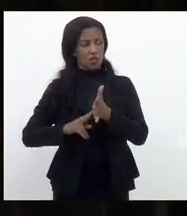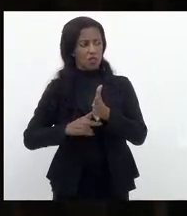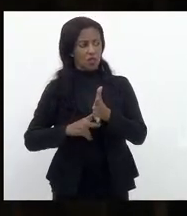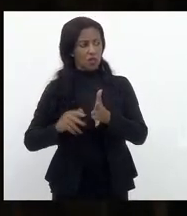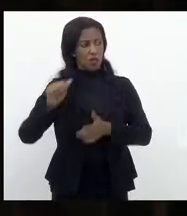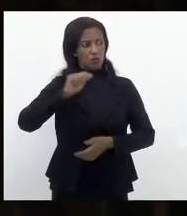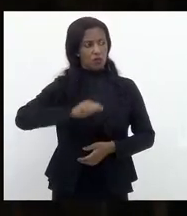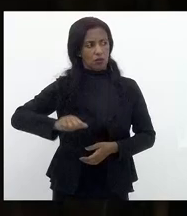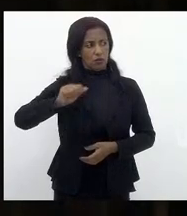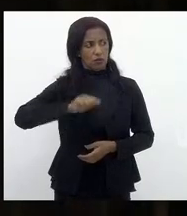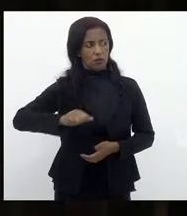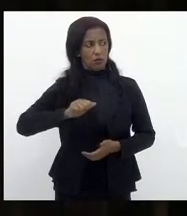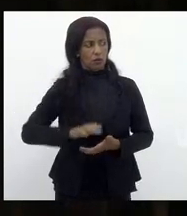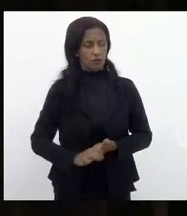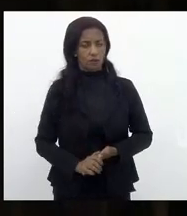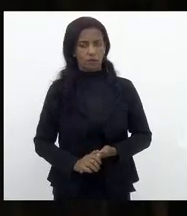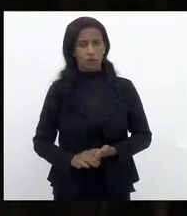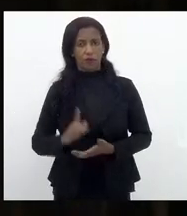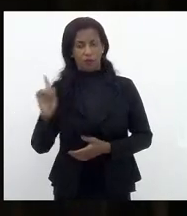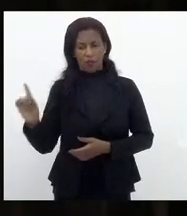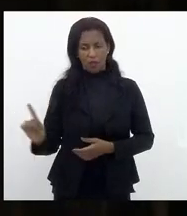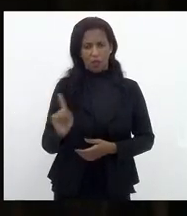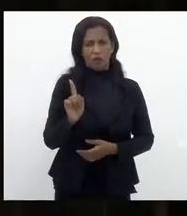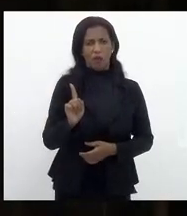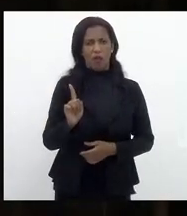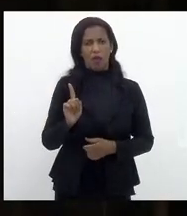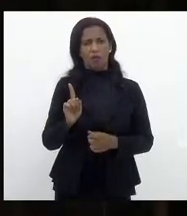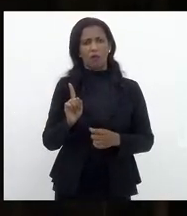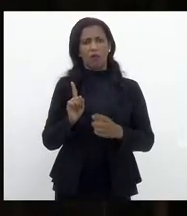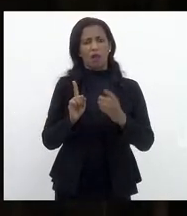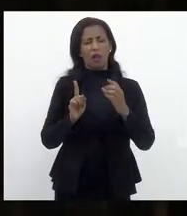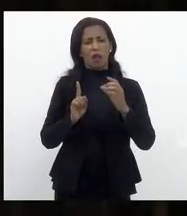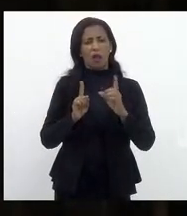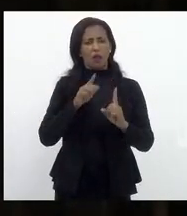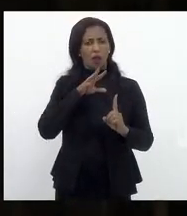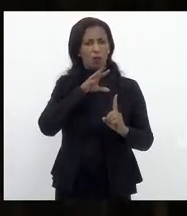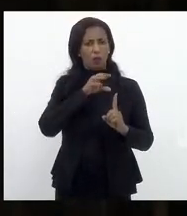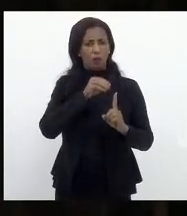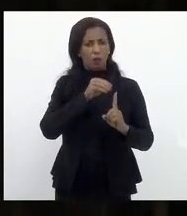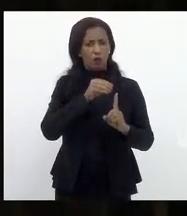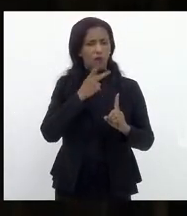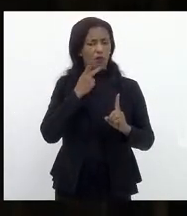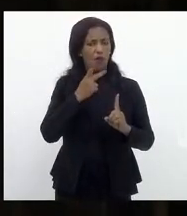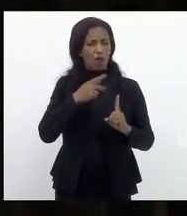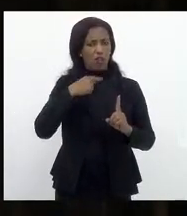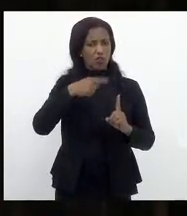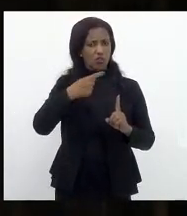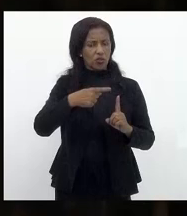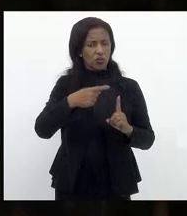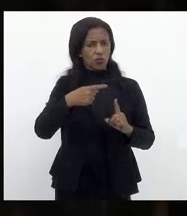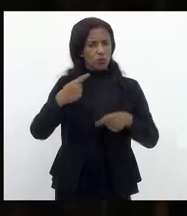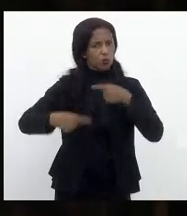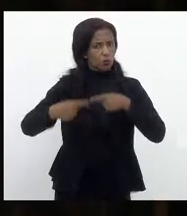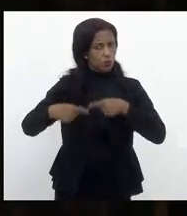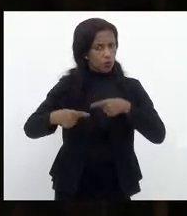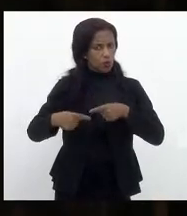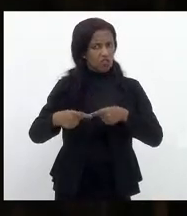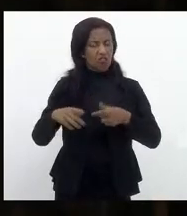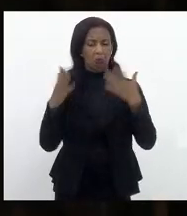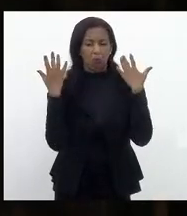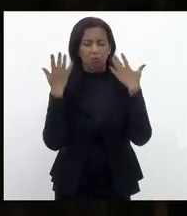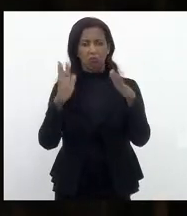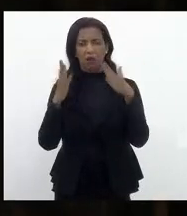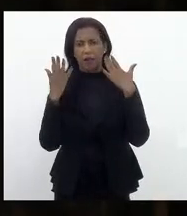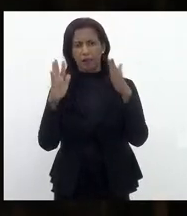e associações que vieram a esse microfone fazer discurso demagógico e política senhores